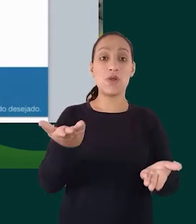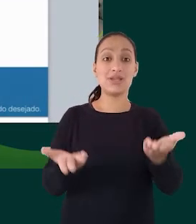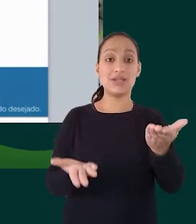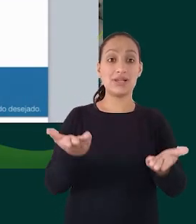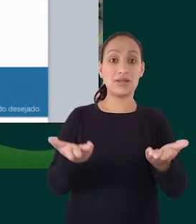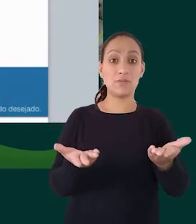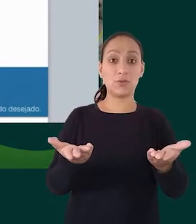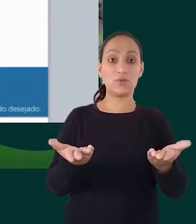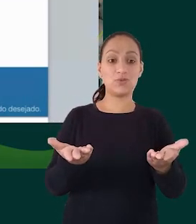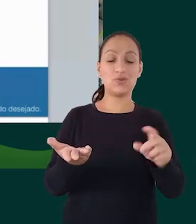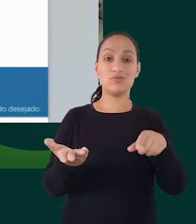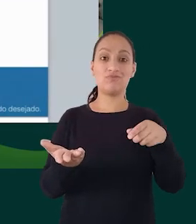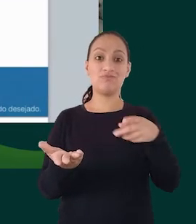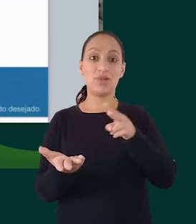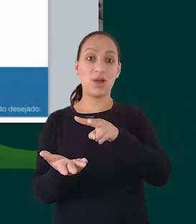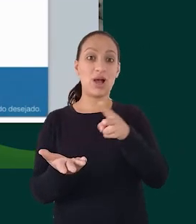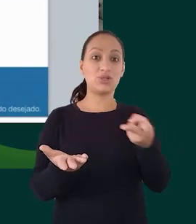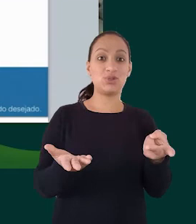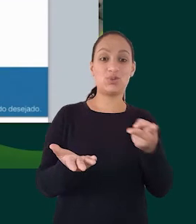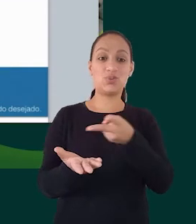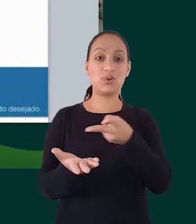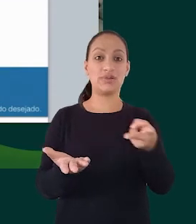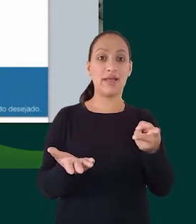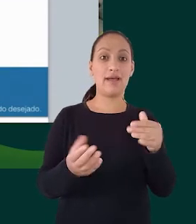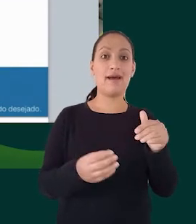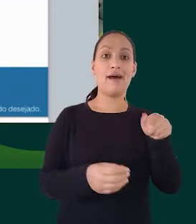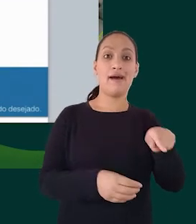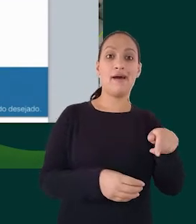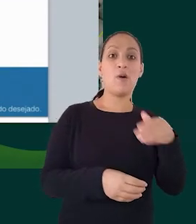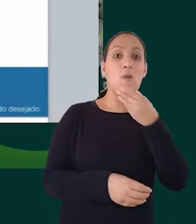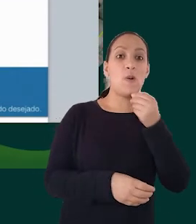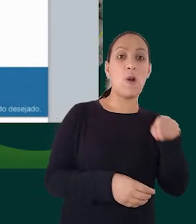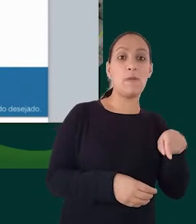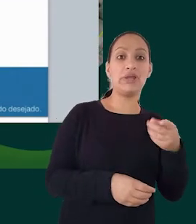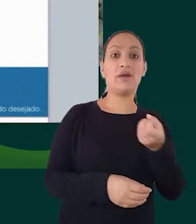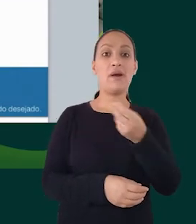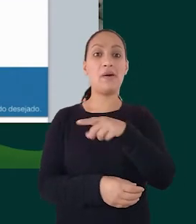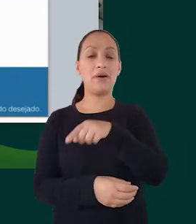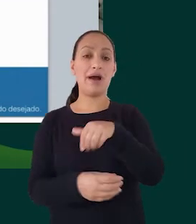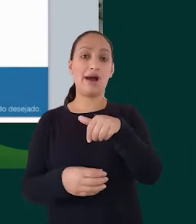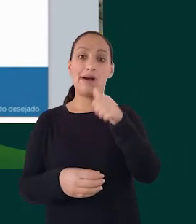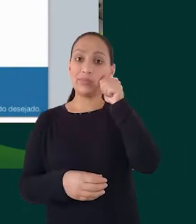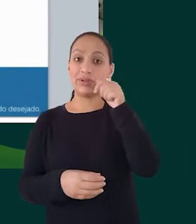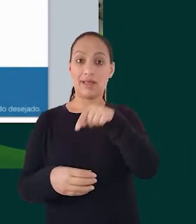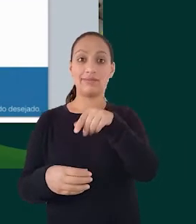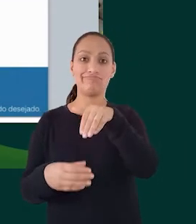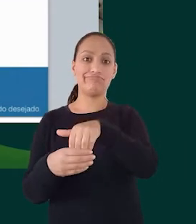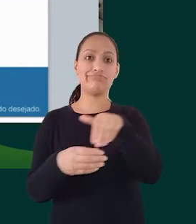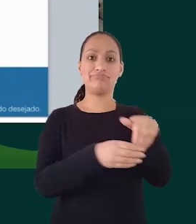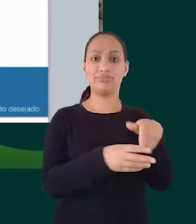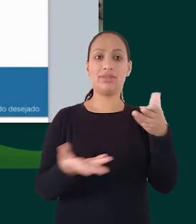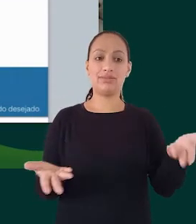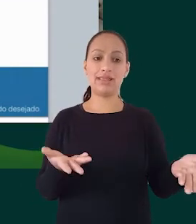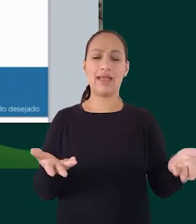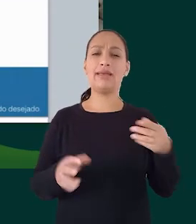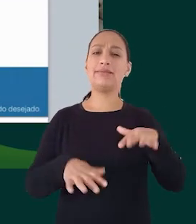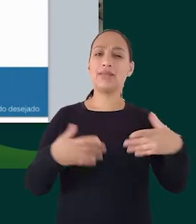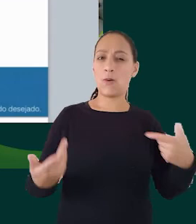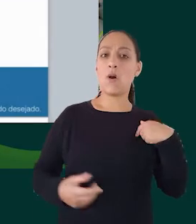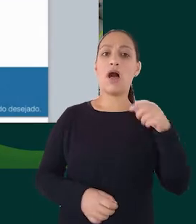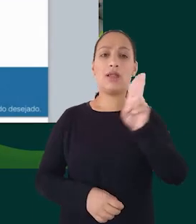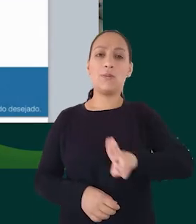duas candidaturas. E aí, como é que ela usou? Ela identificou pessoas persuasíveis